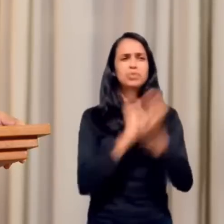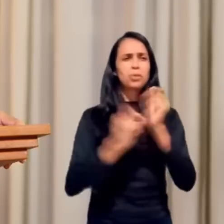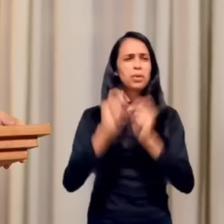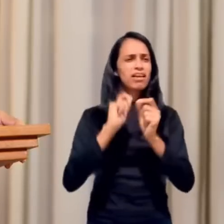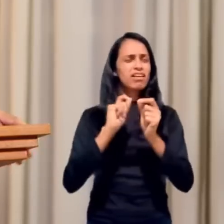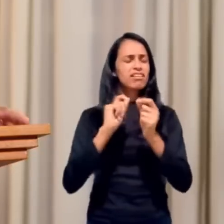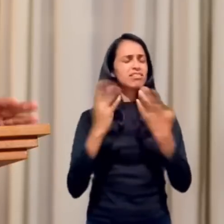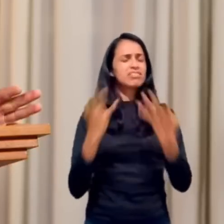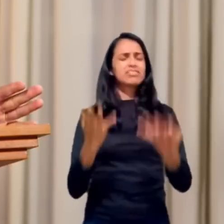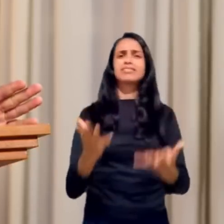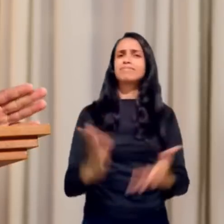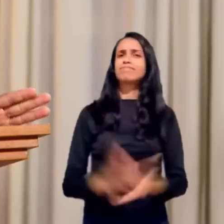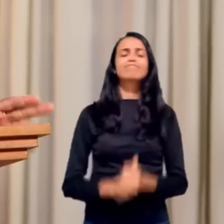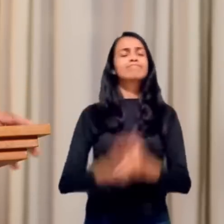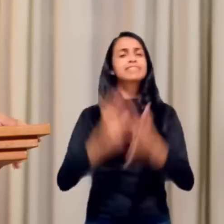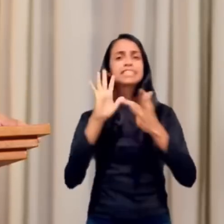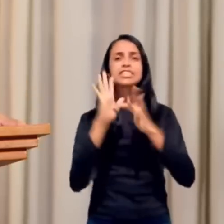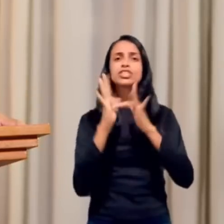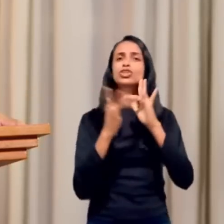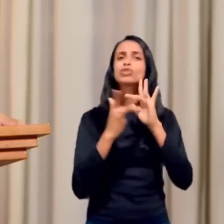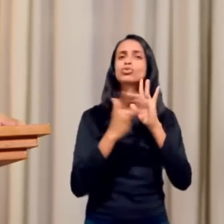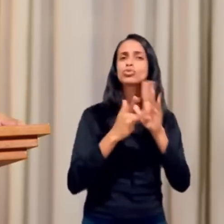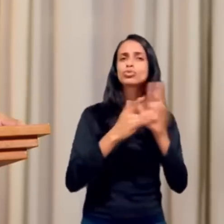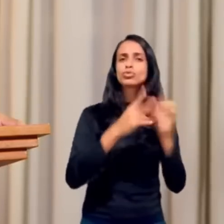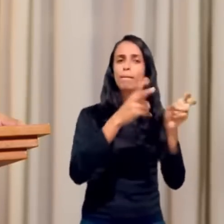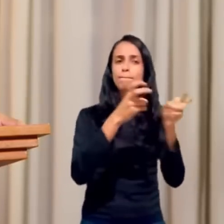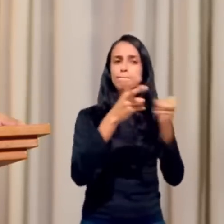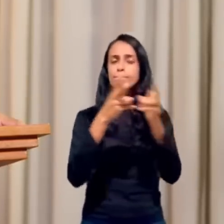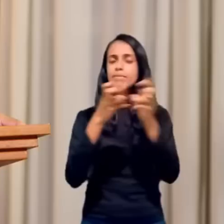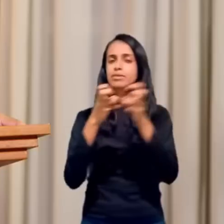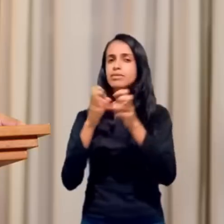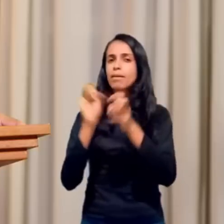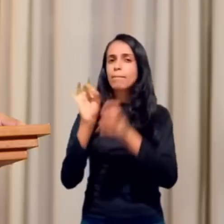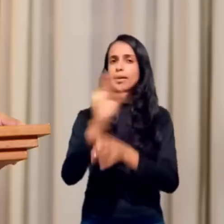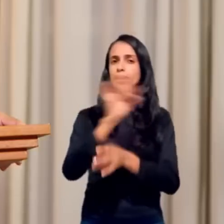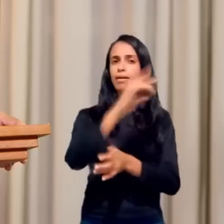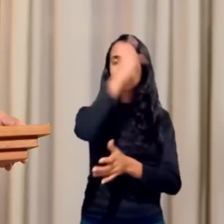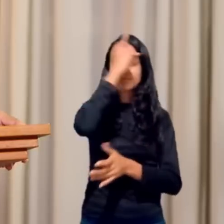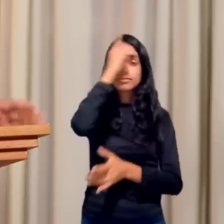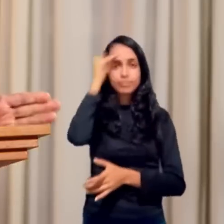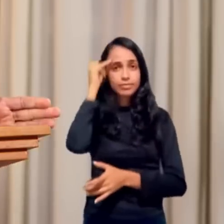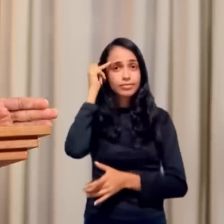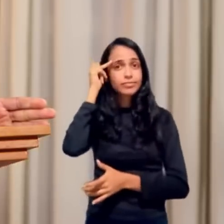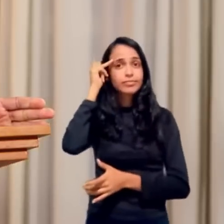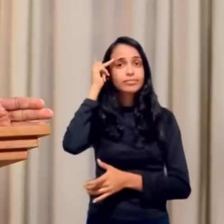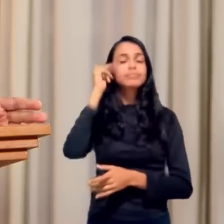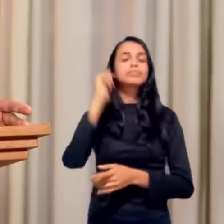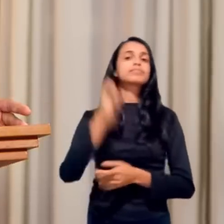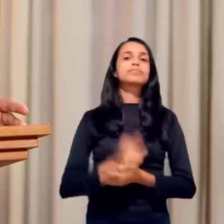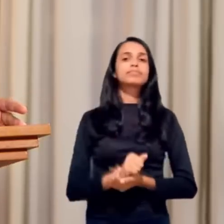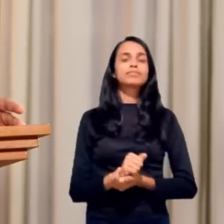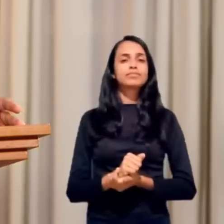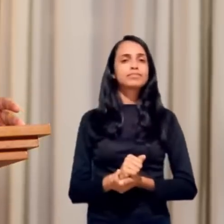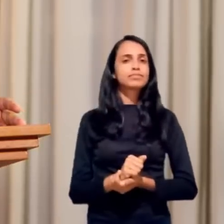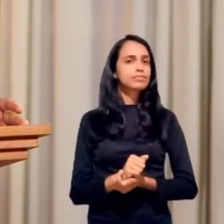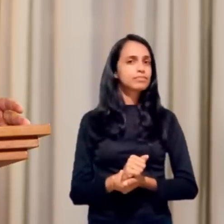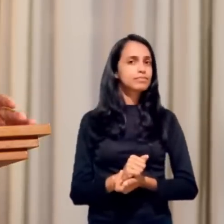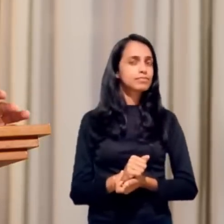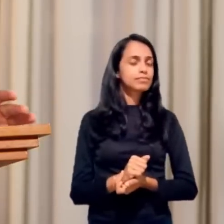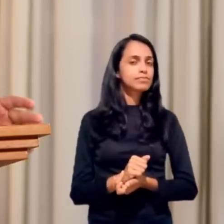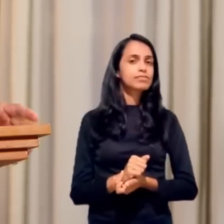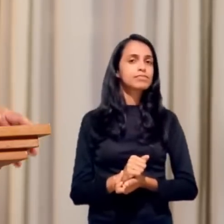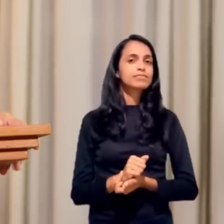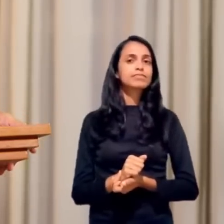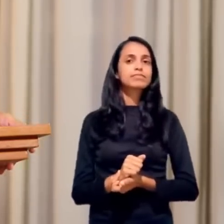Jesus observa cada situação. Para sermos resgatados, não é